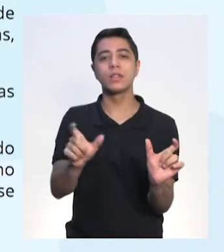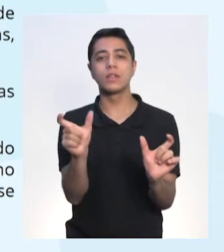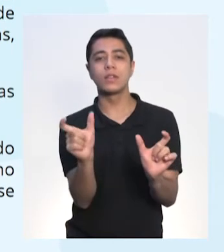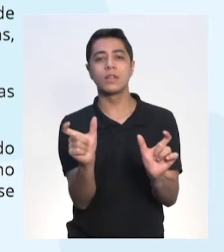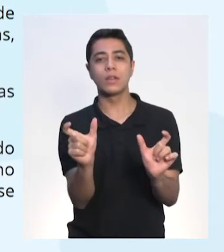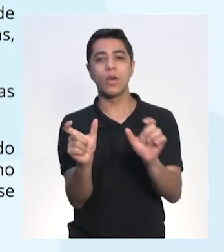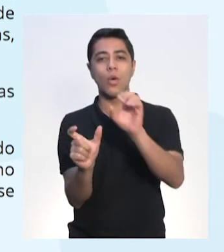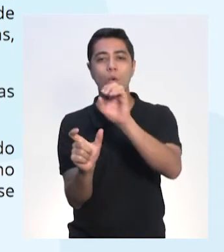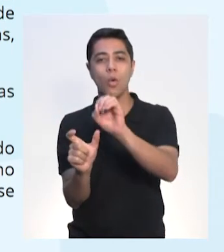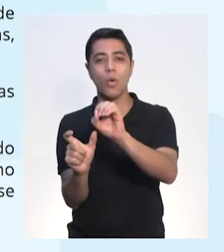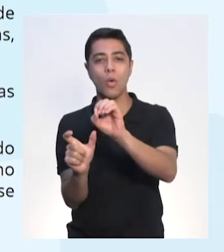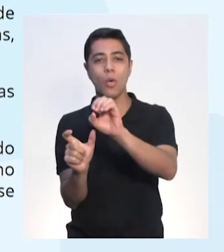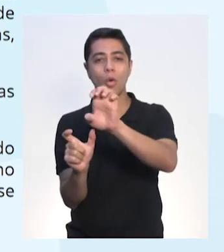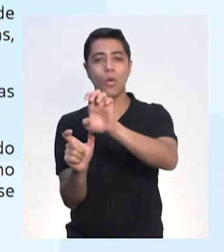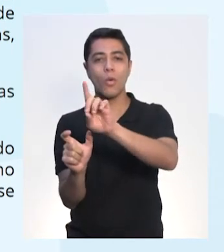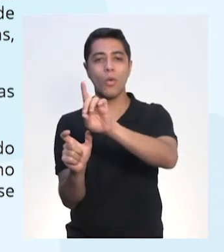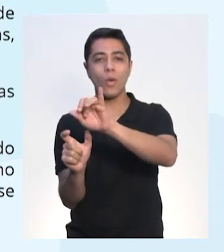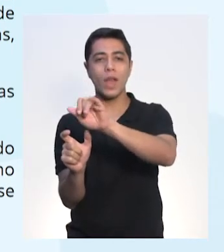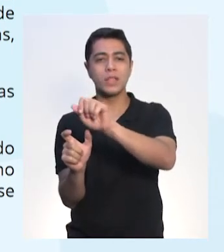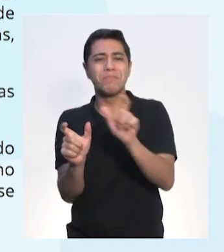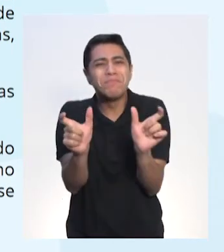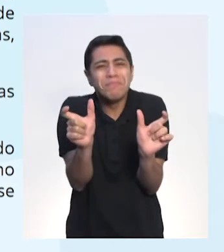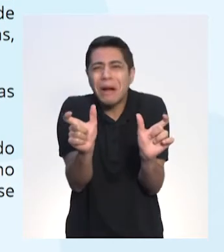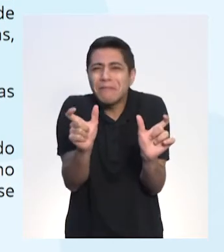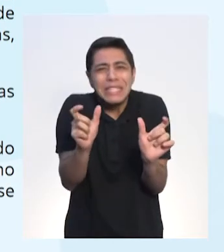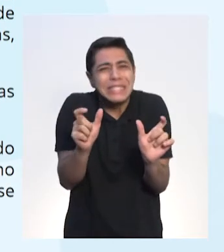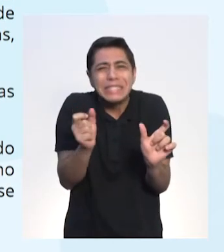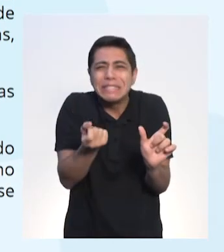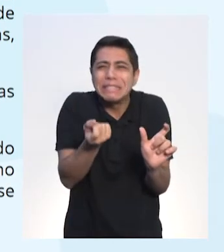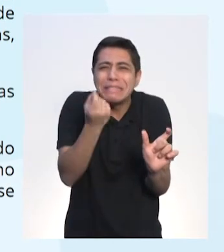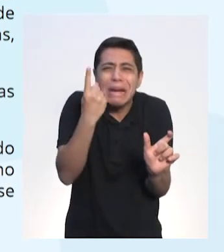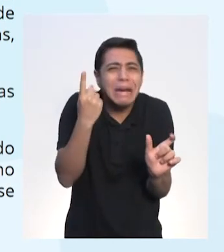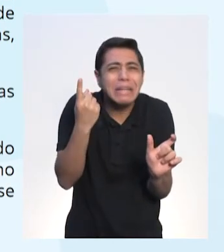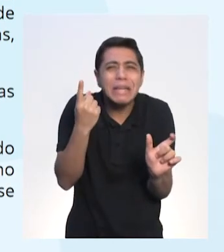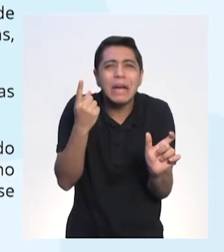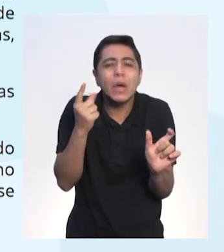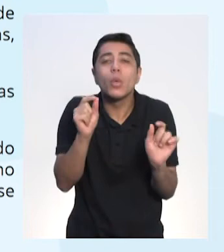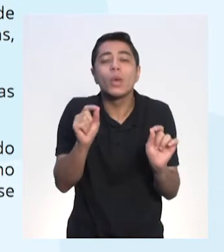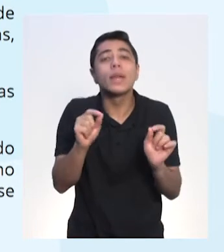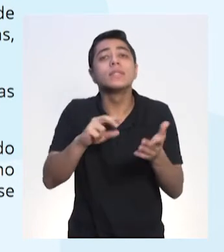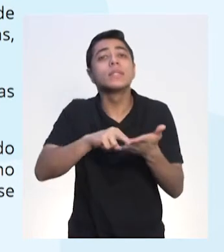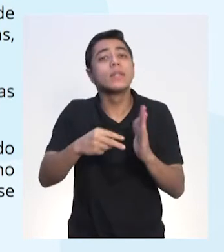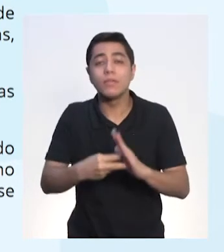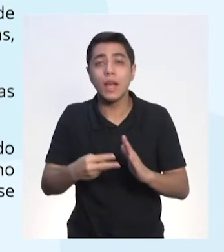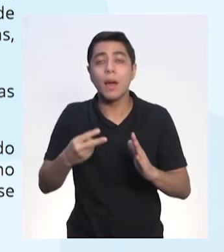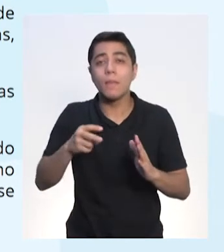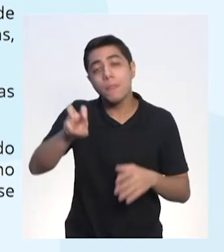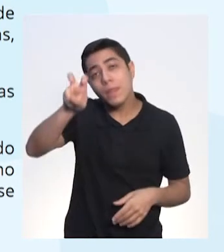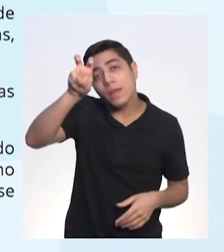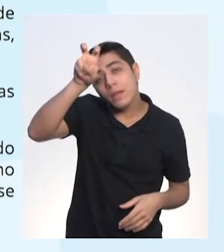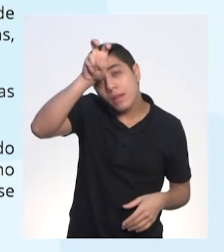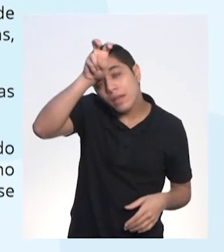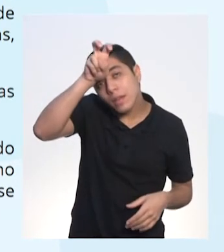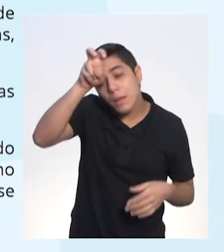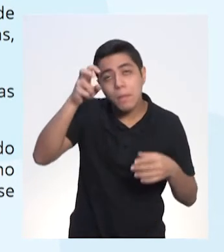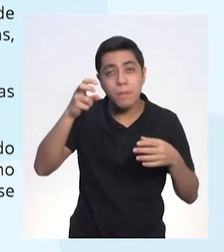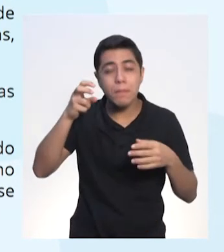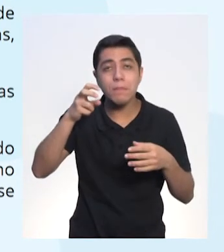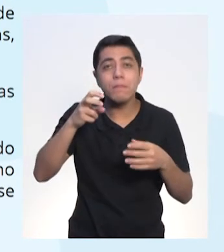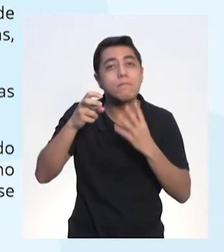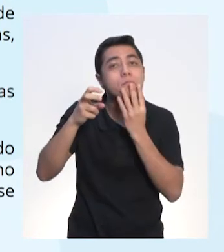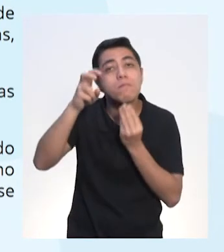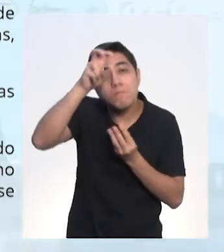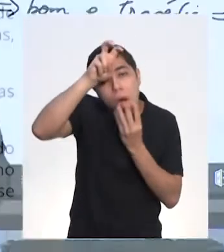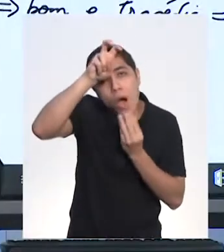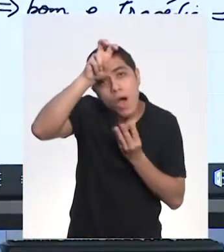bode. Vocês vão falar, nossa, professora, que palavra estranha, né? Tragédia, o canto do bode. Sim, o canto do bode. Por quê? Né? Não sei se